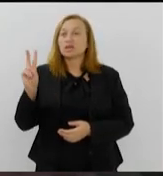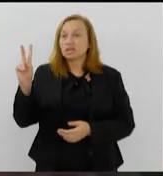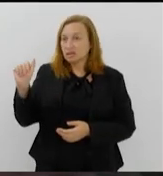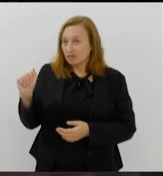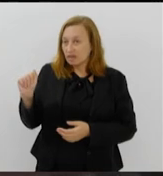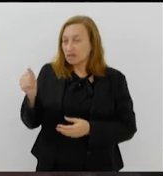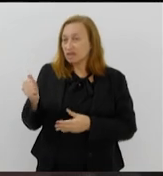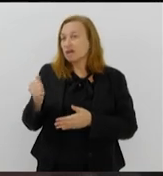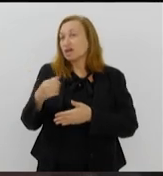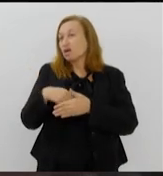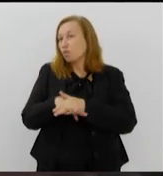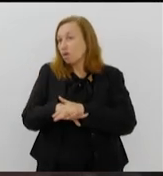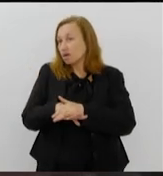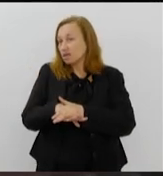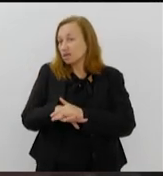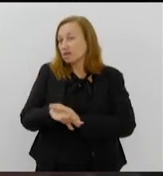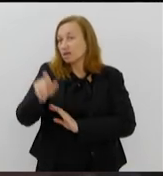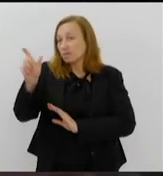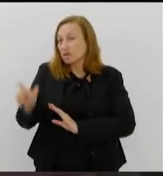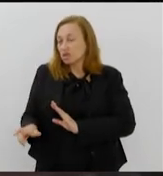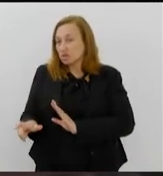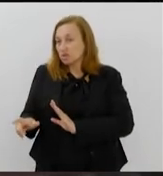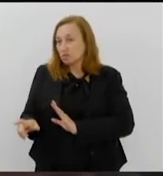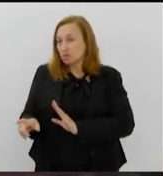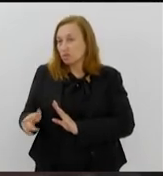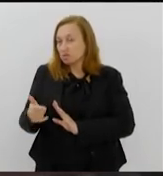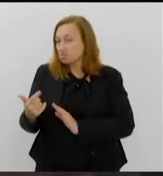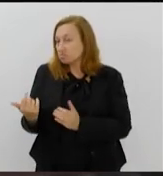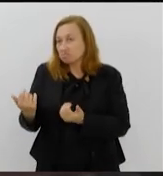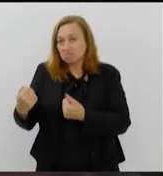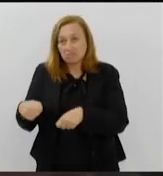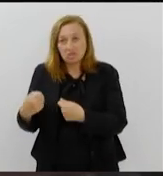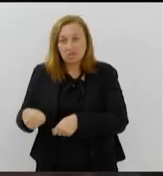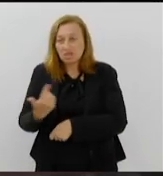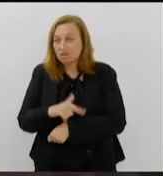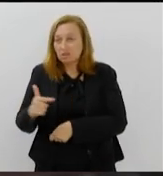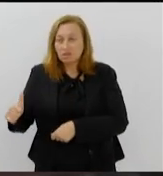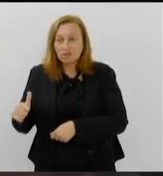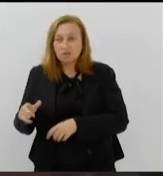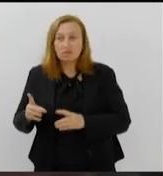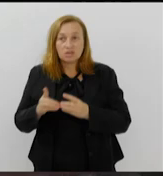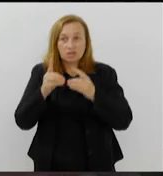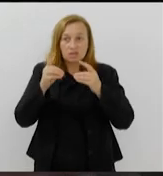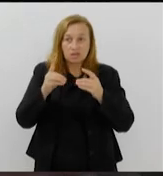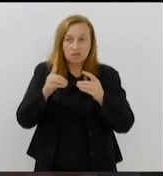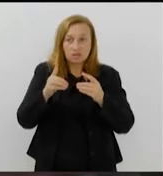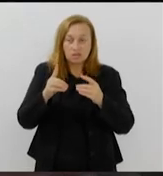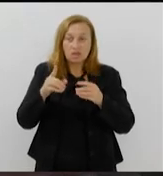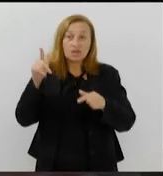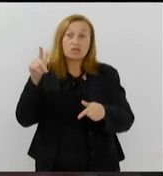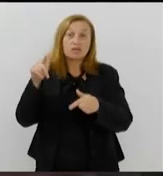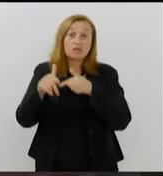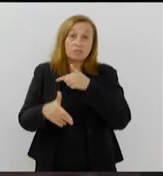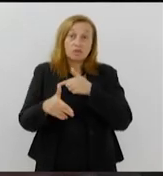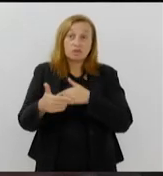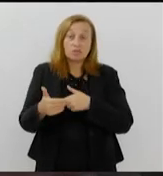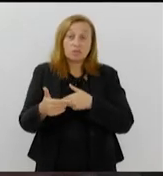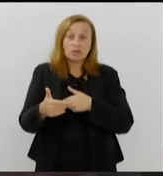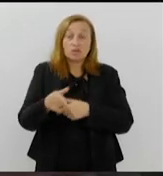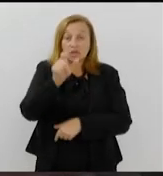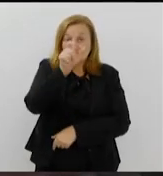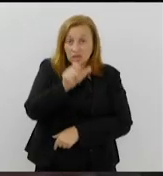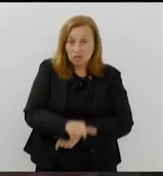eram guardadas para pessoas que não tinham necessidade daquele atendimento, ela impedia que as